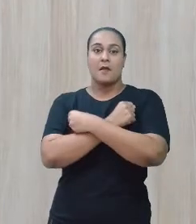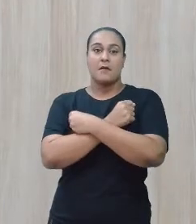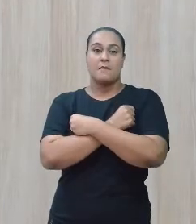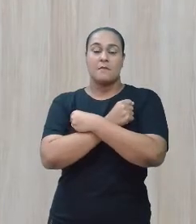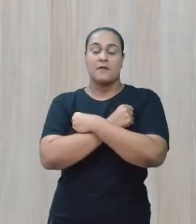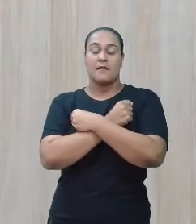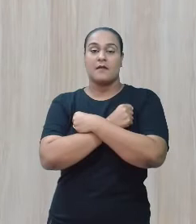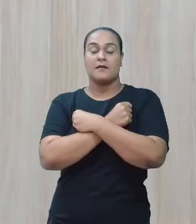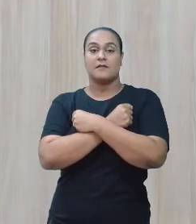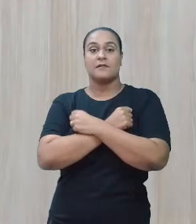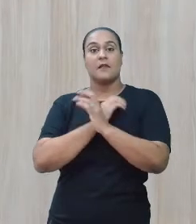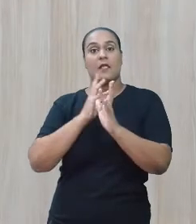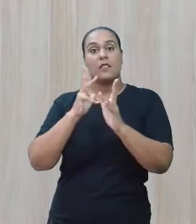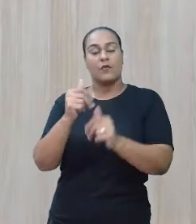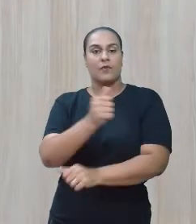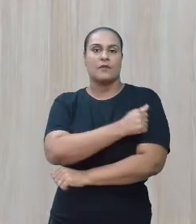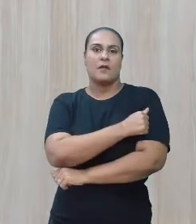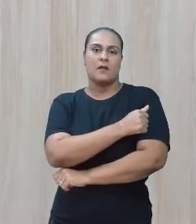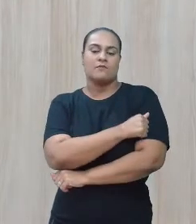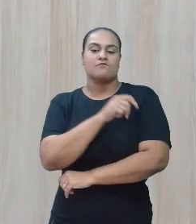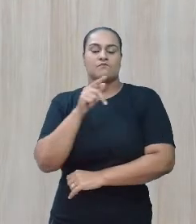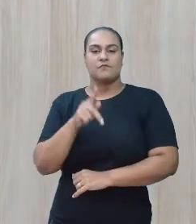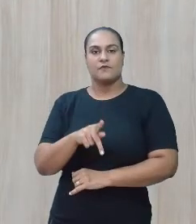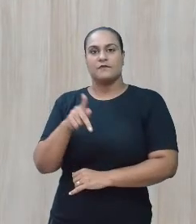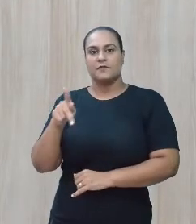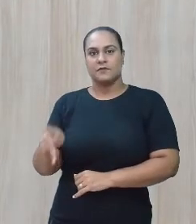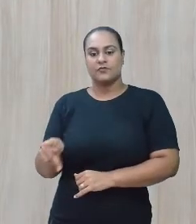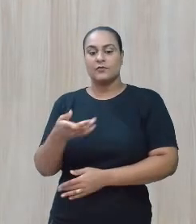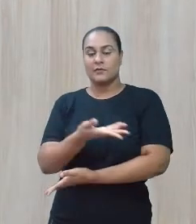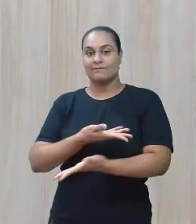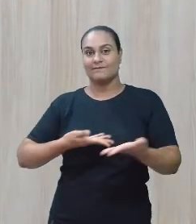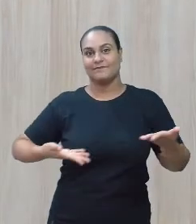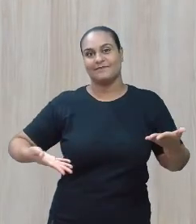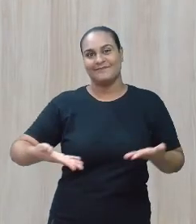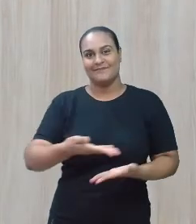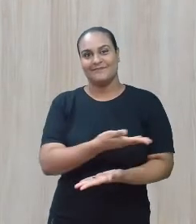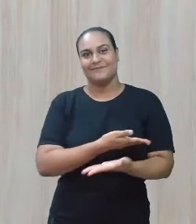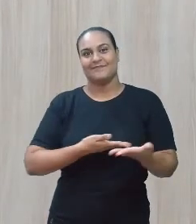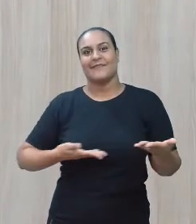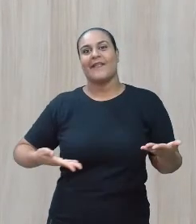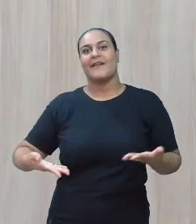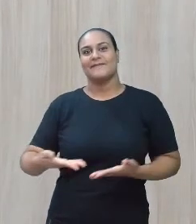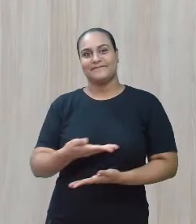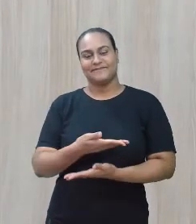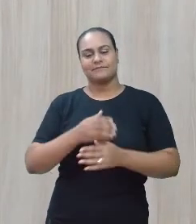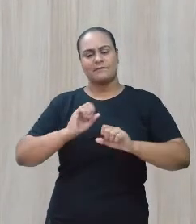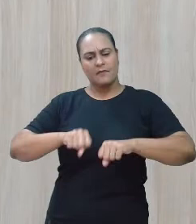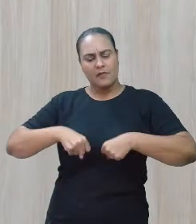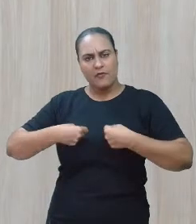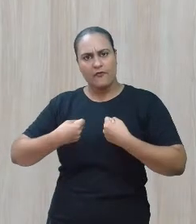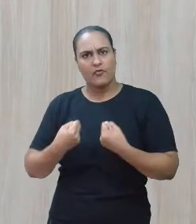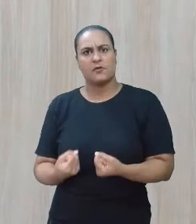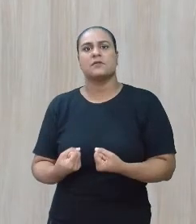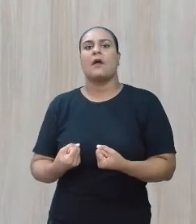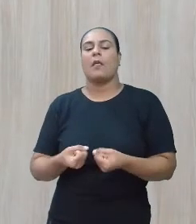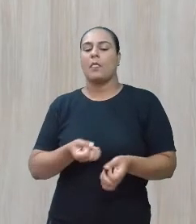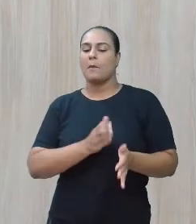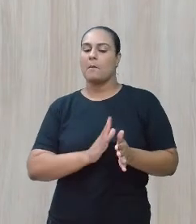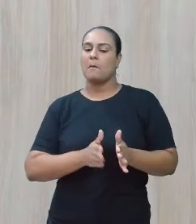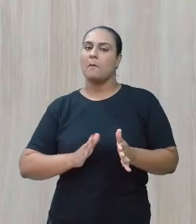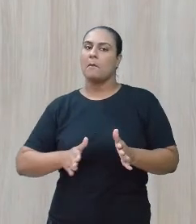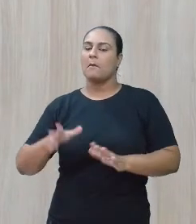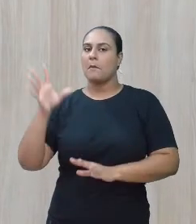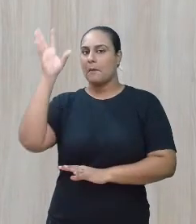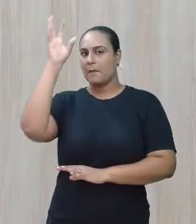aqueles alunos e professores que estão interagindo, não é? Estão aí empenhados nesse processo